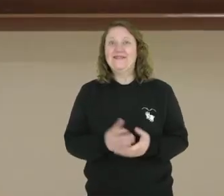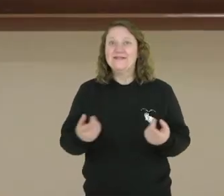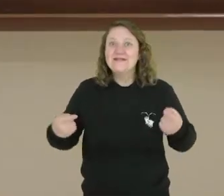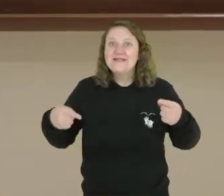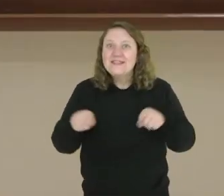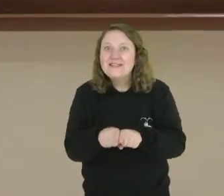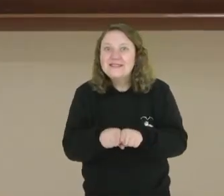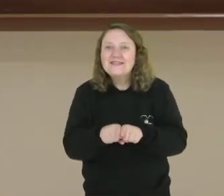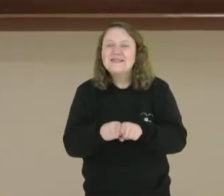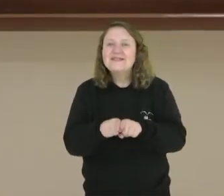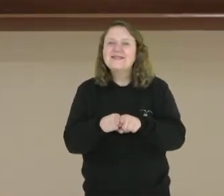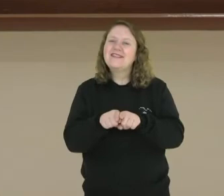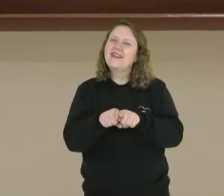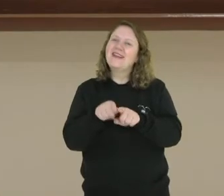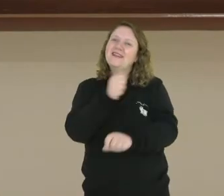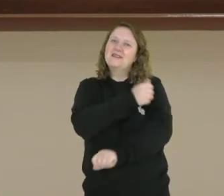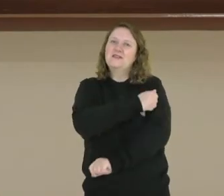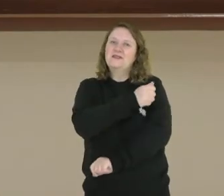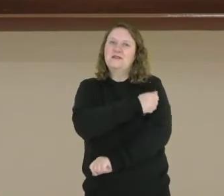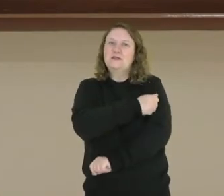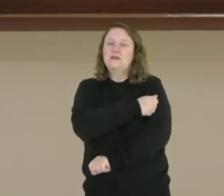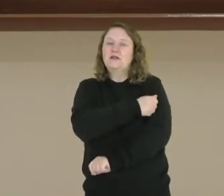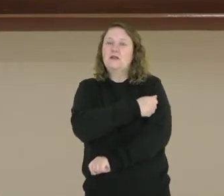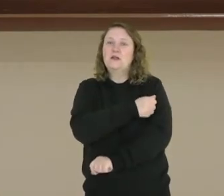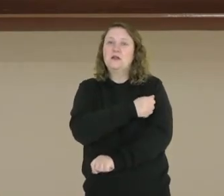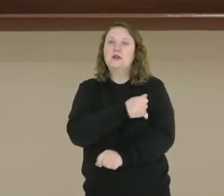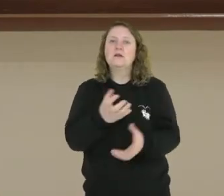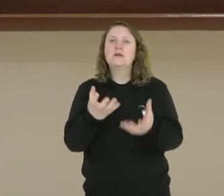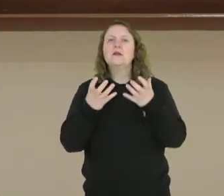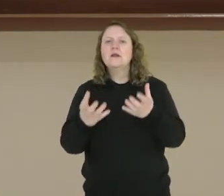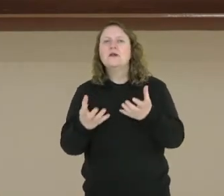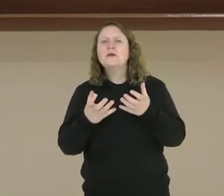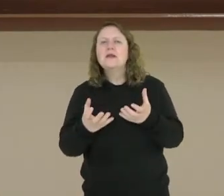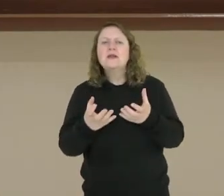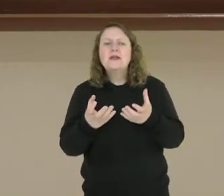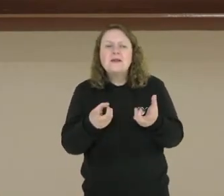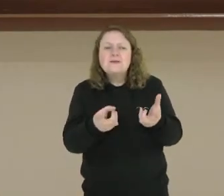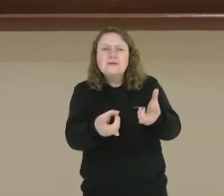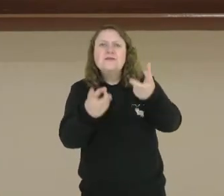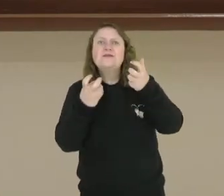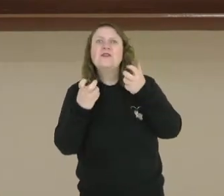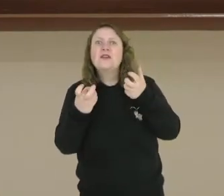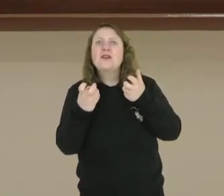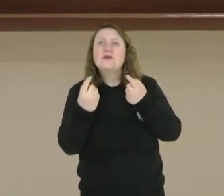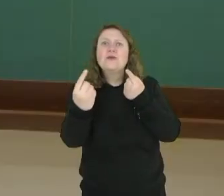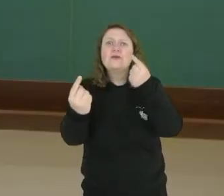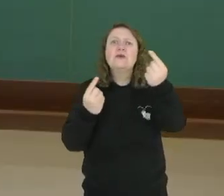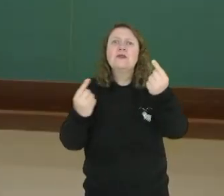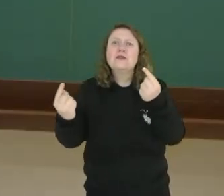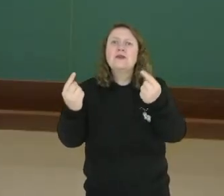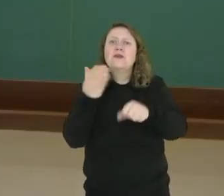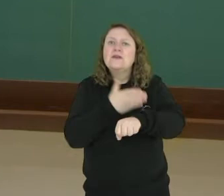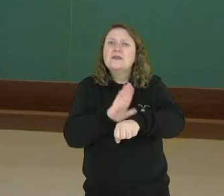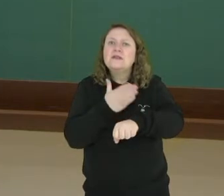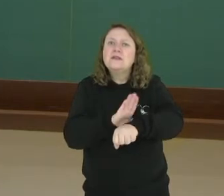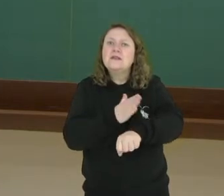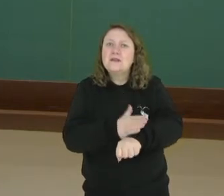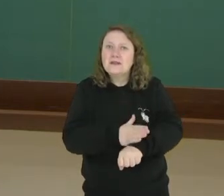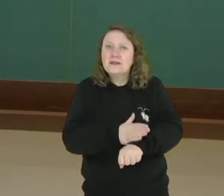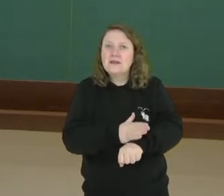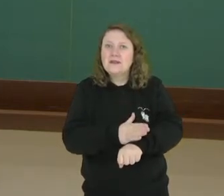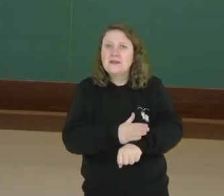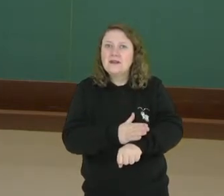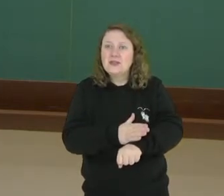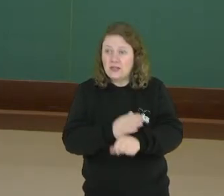Voltei, queridos alunos. Voltei. Eu queria estar vendo aí você resolver esses exercícios. Tá fazendo a companhia de mais